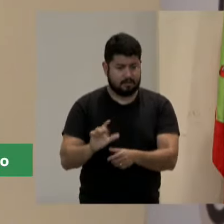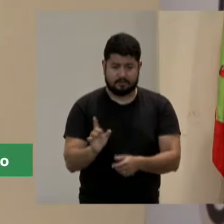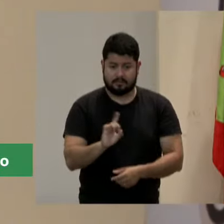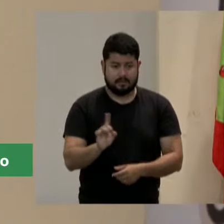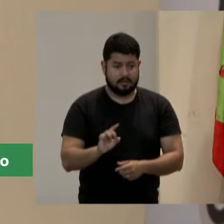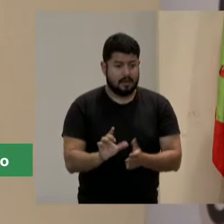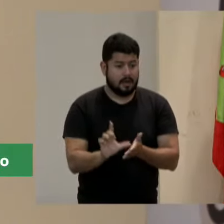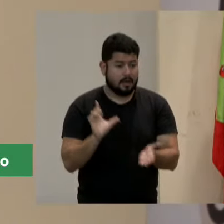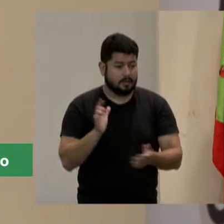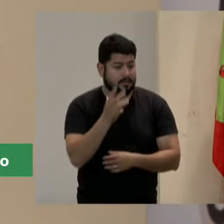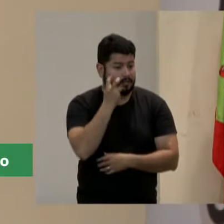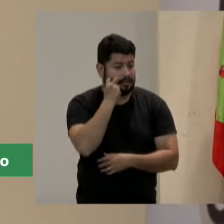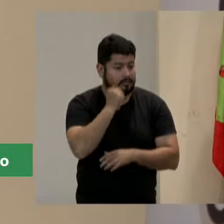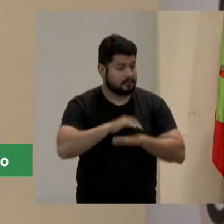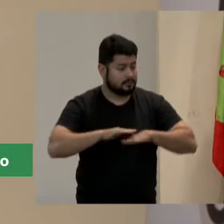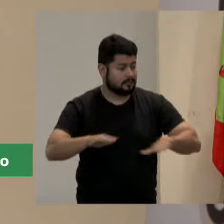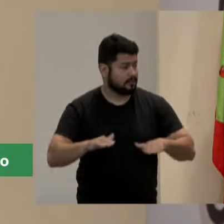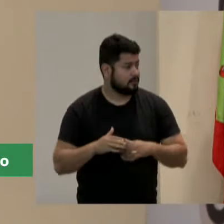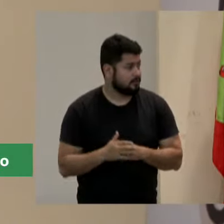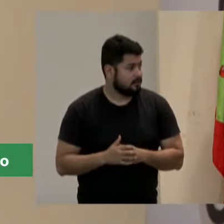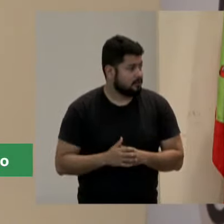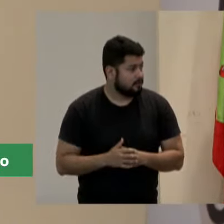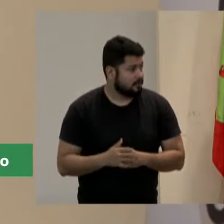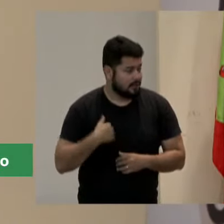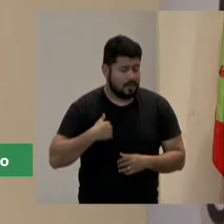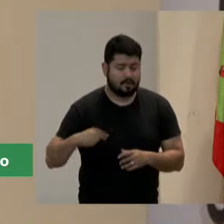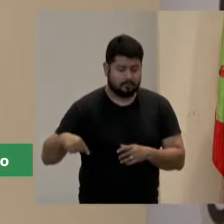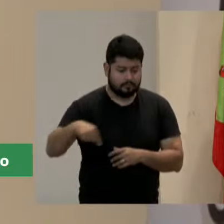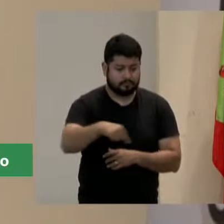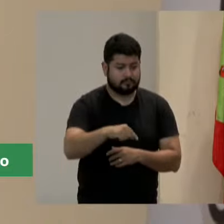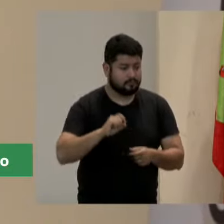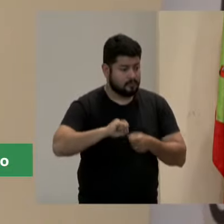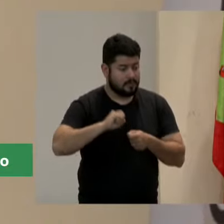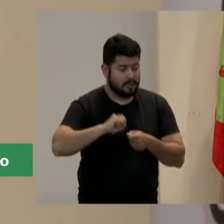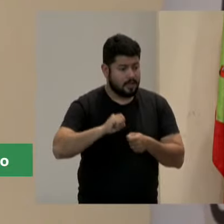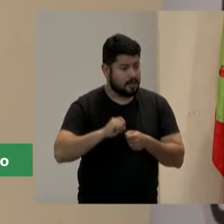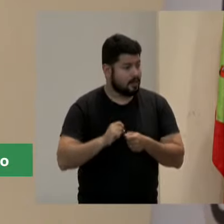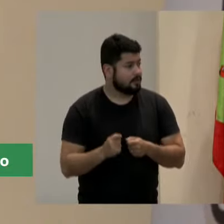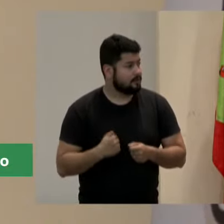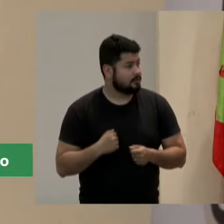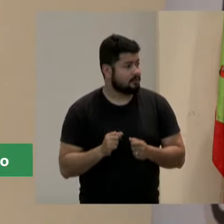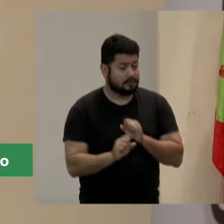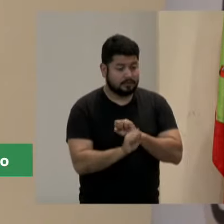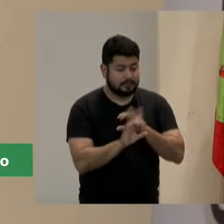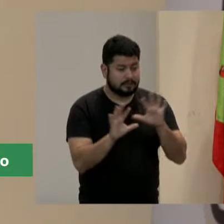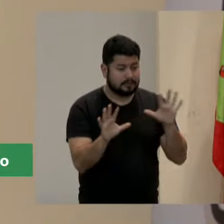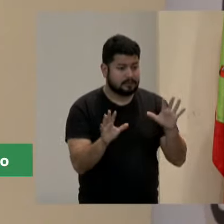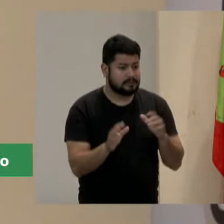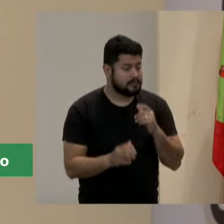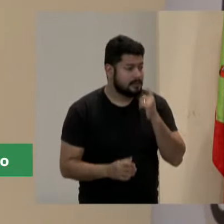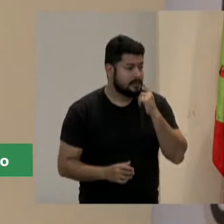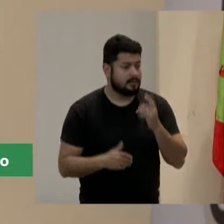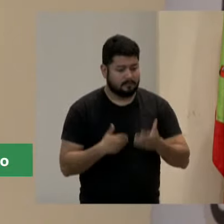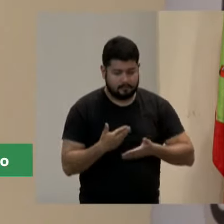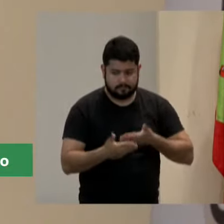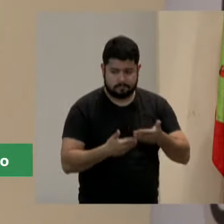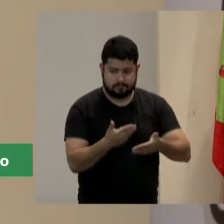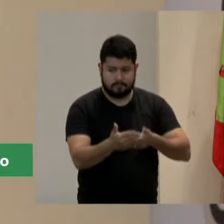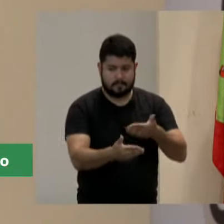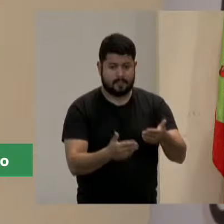eu vou cuidar e eu vou tratar. Como? Eu vou fazer. E vou deixar que as coisas vão acontecendo e eu vou